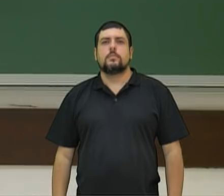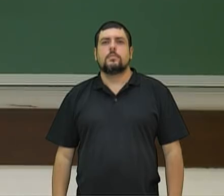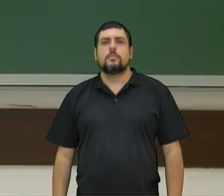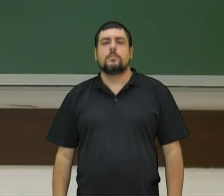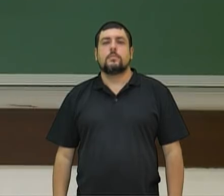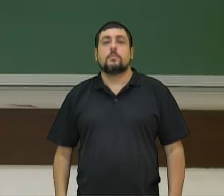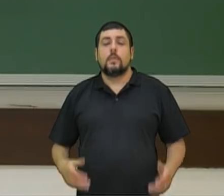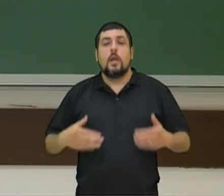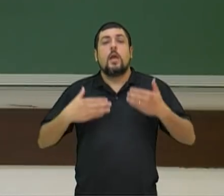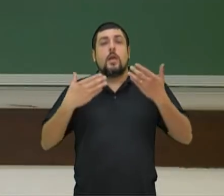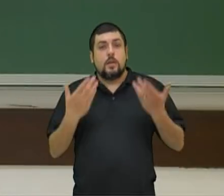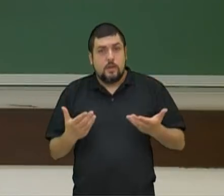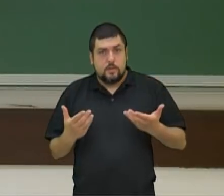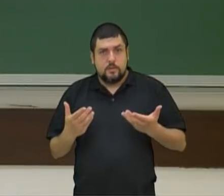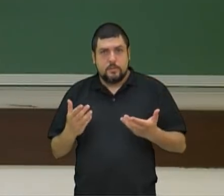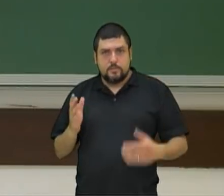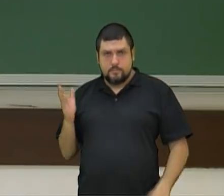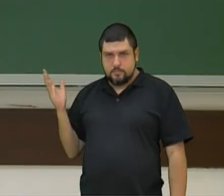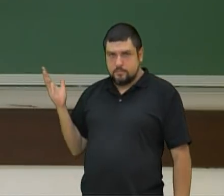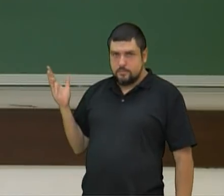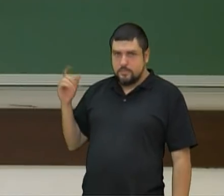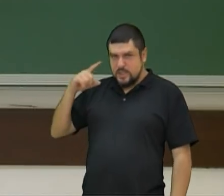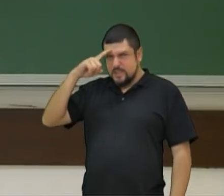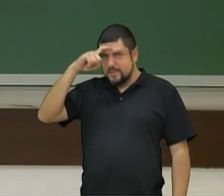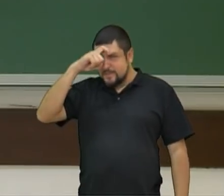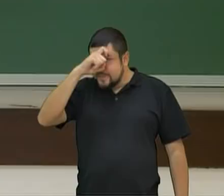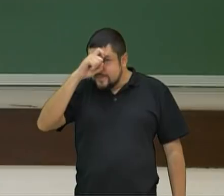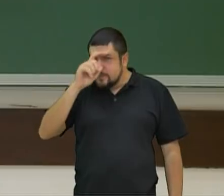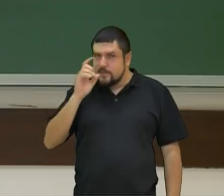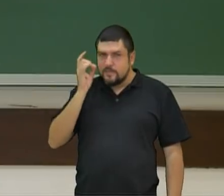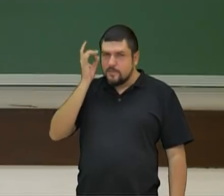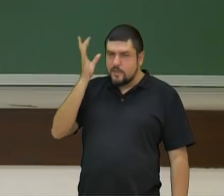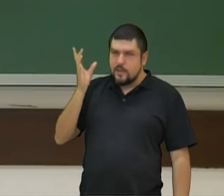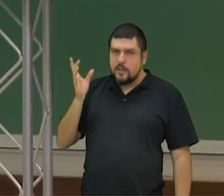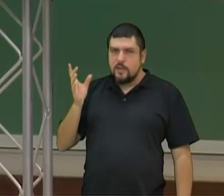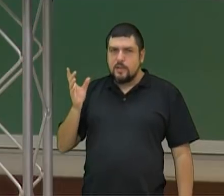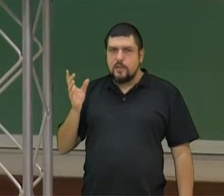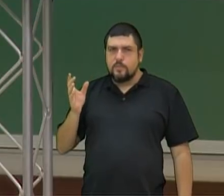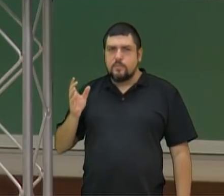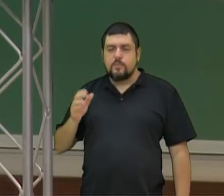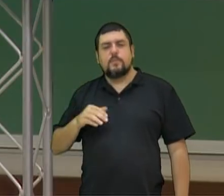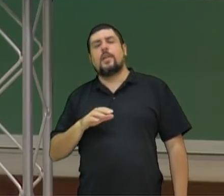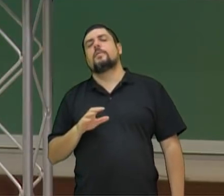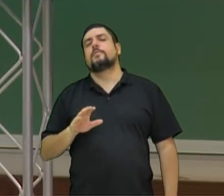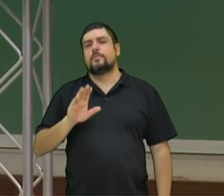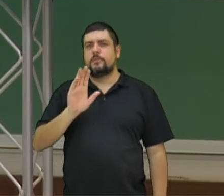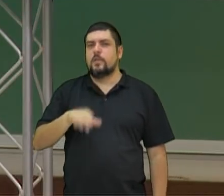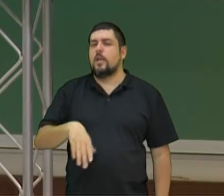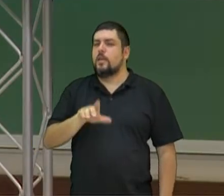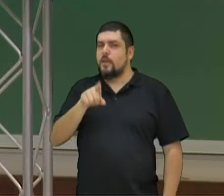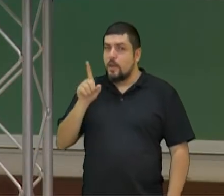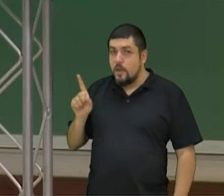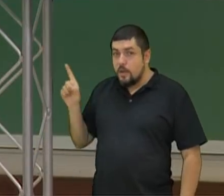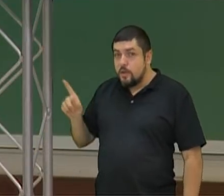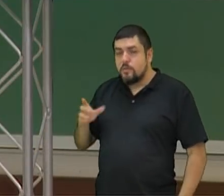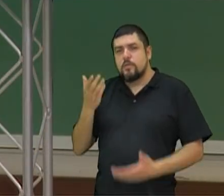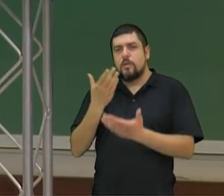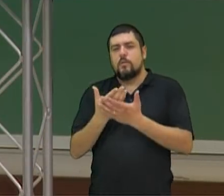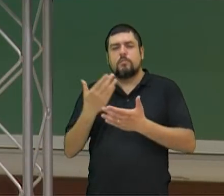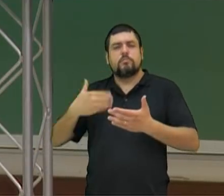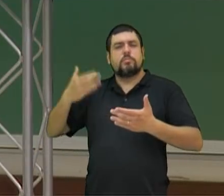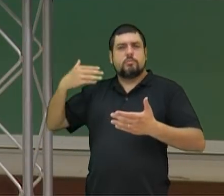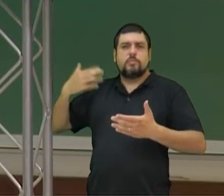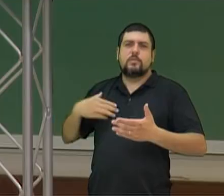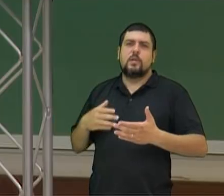E aí, esse quiz foi difícil? Foi fácil? Ah, Fabiana, foi fácil. A gente já trabalhou isso em outras aulas, você explicou hoje de novo. E